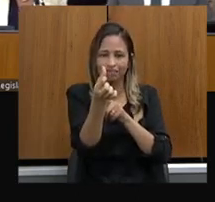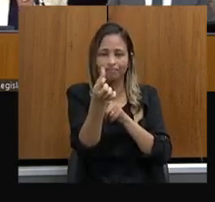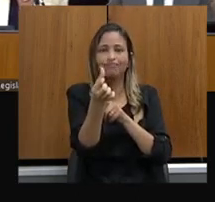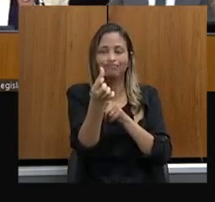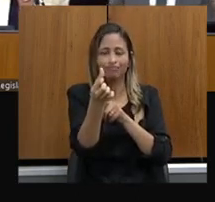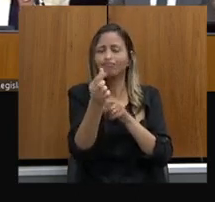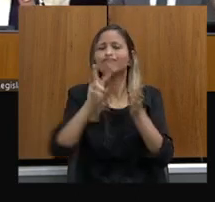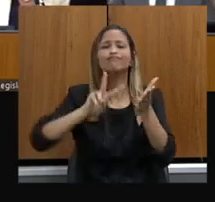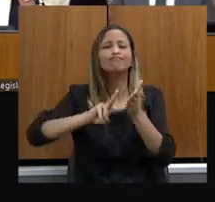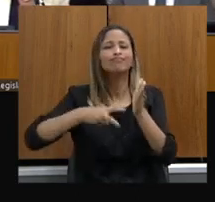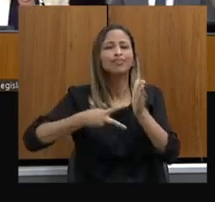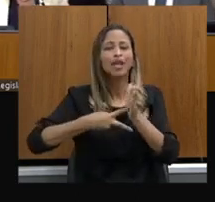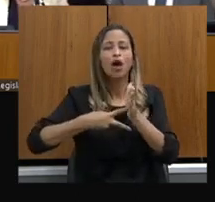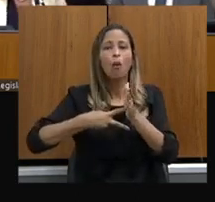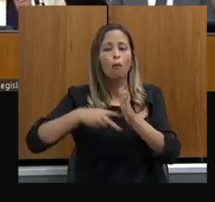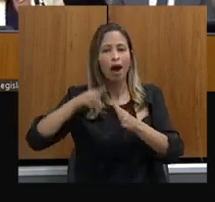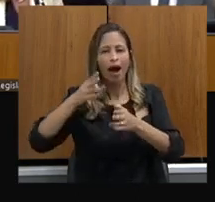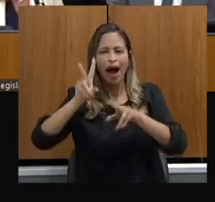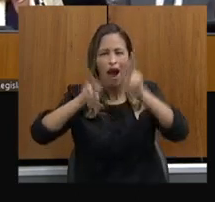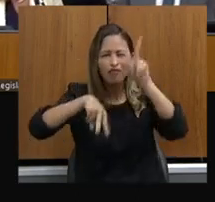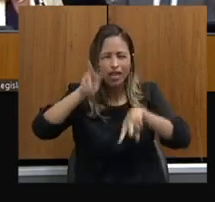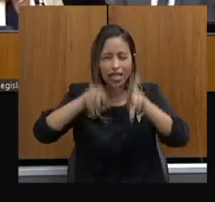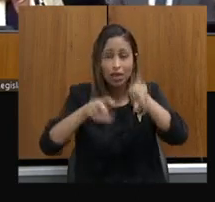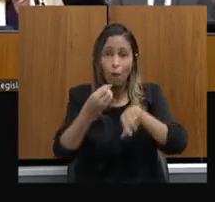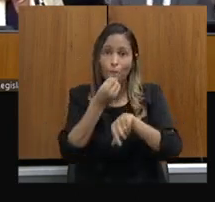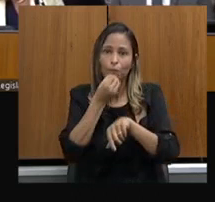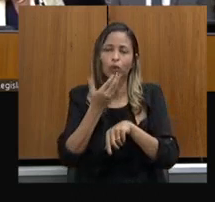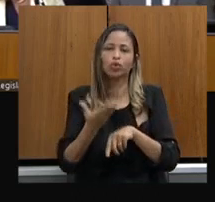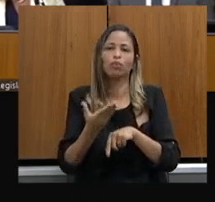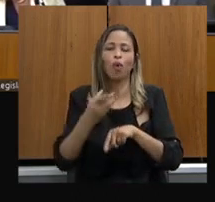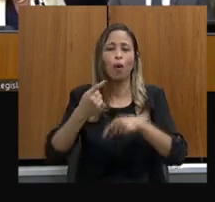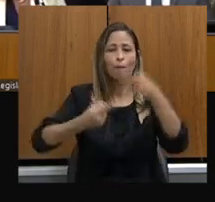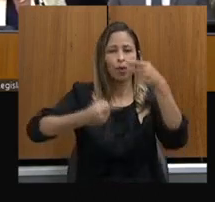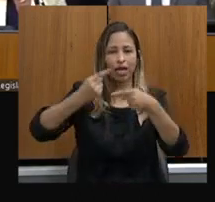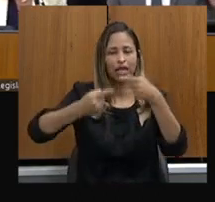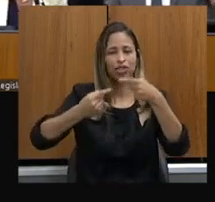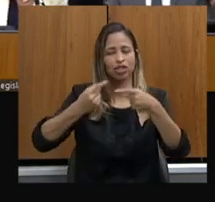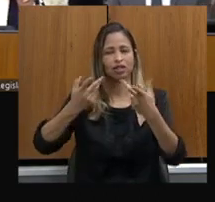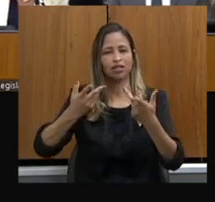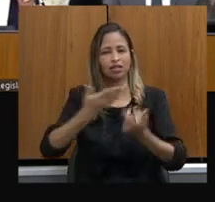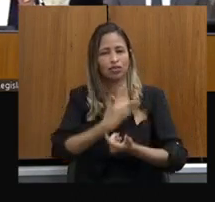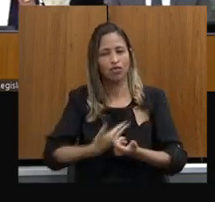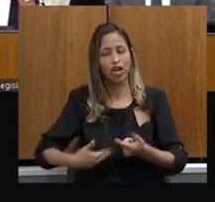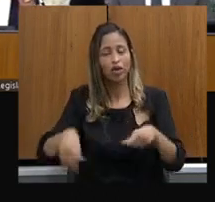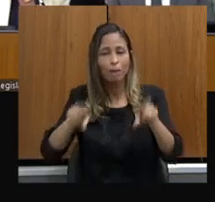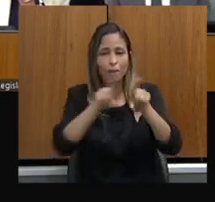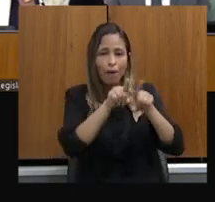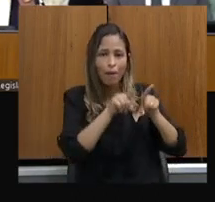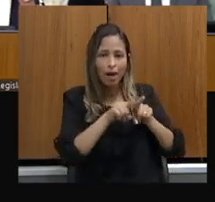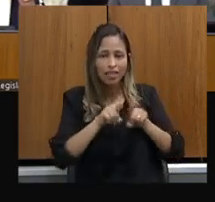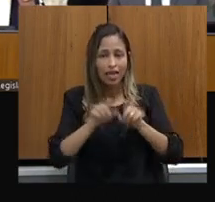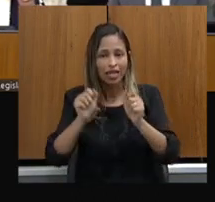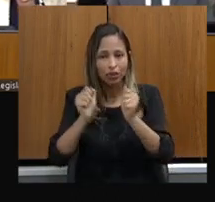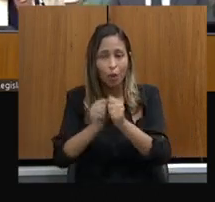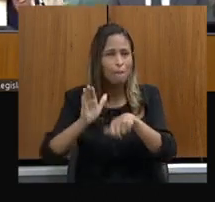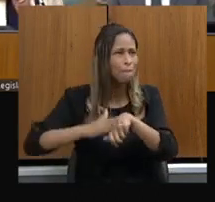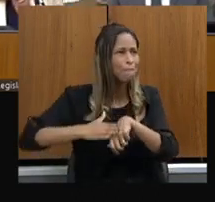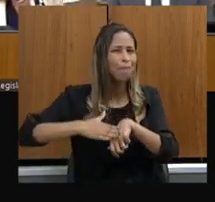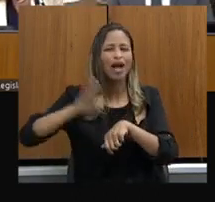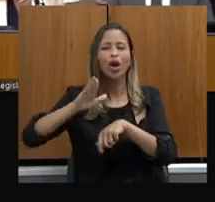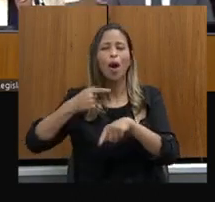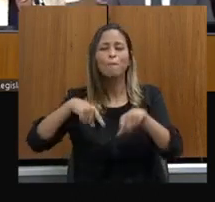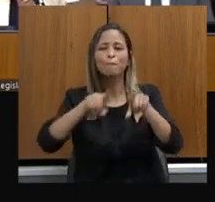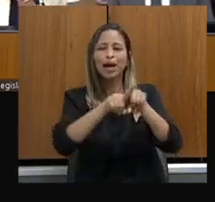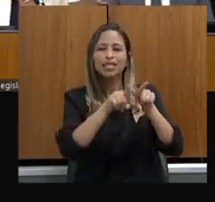a gente tem uma avaliação muito boa dos instrumentos da execução de políticas públicas por meio dessas parcerias o maior volume de